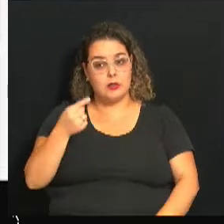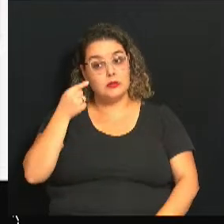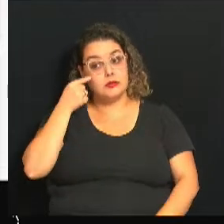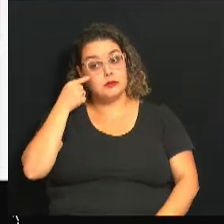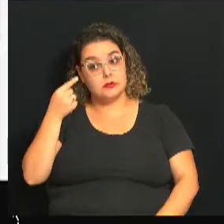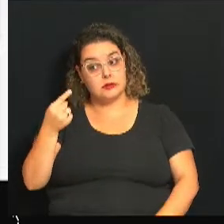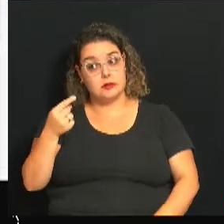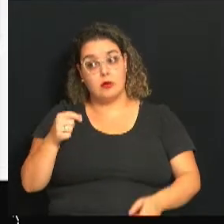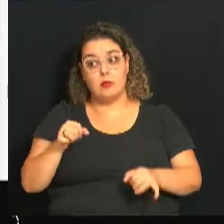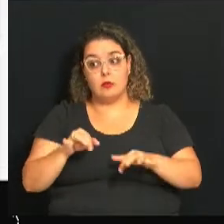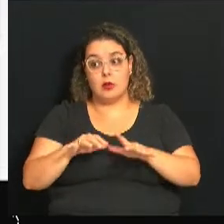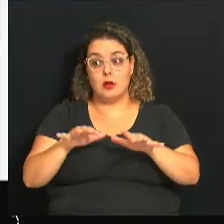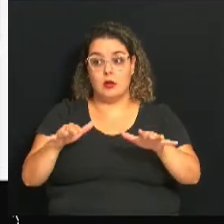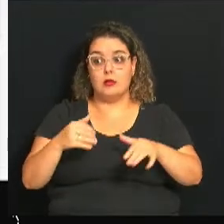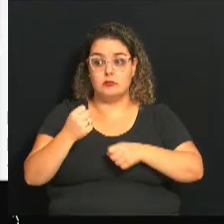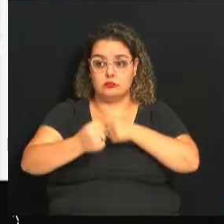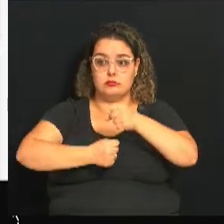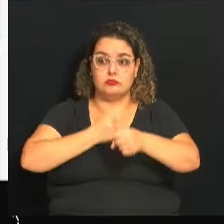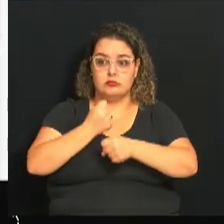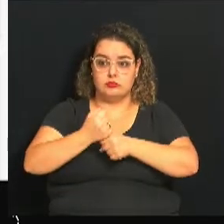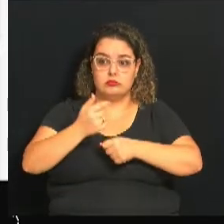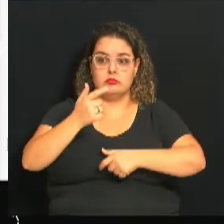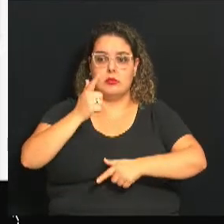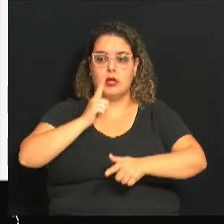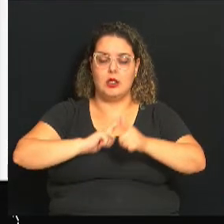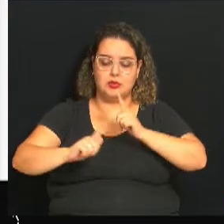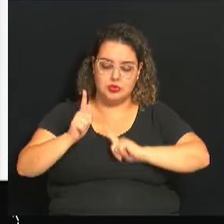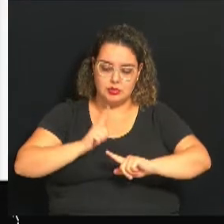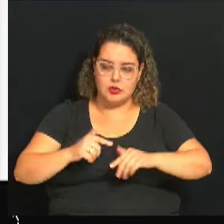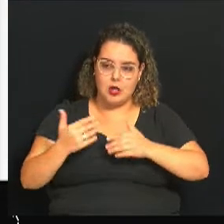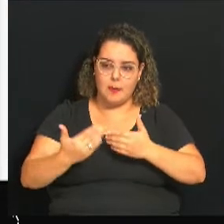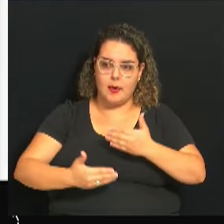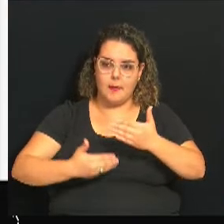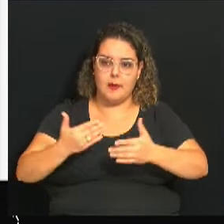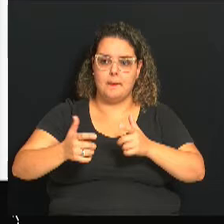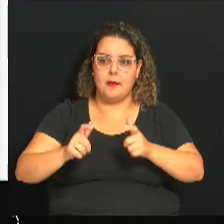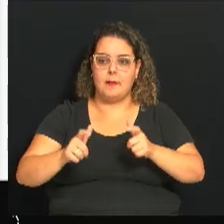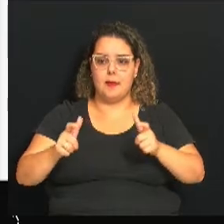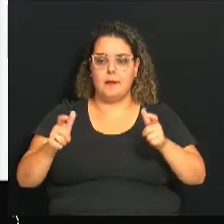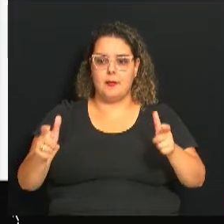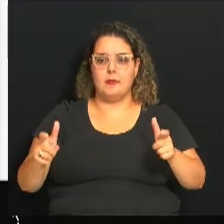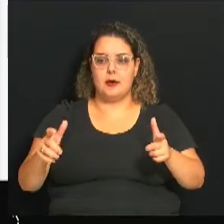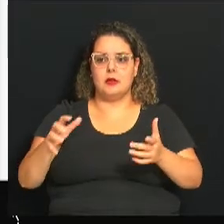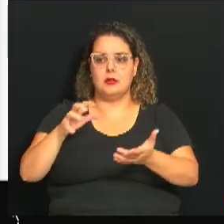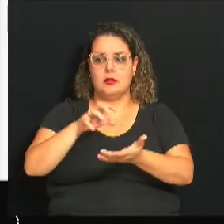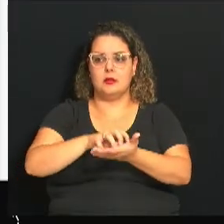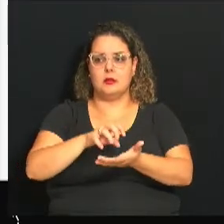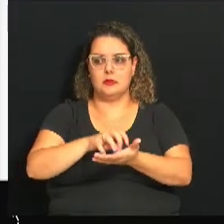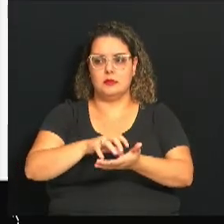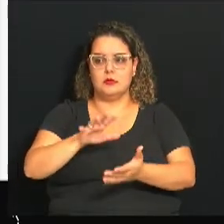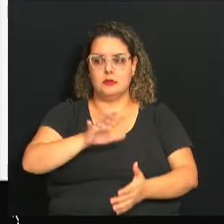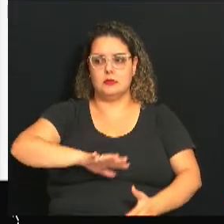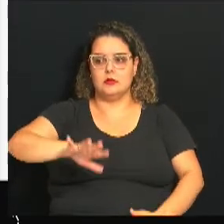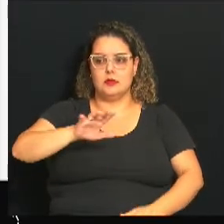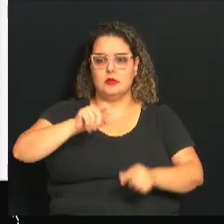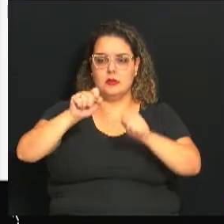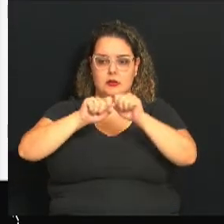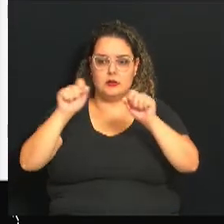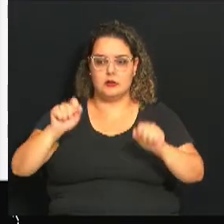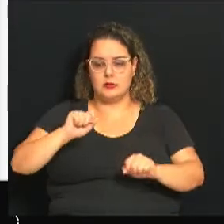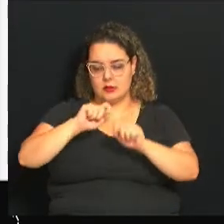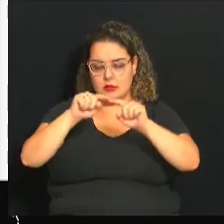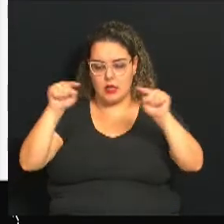estenda a cada ano, a cada gestão, né, nessa área de influência da região sul, da área azul demarcada aqui,